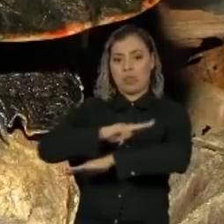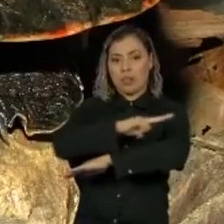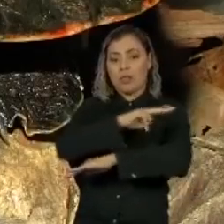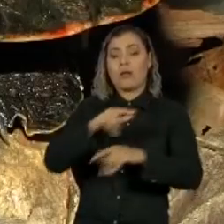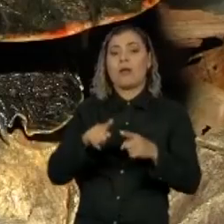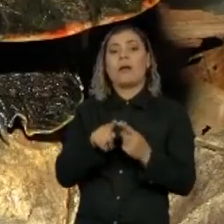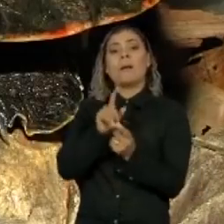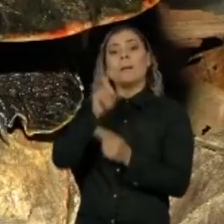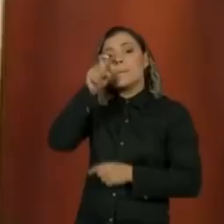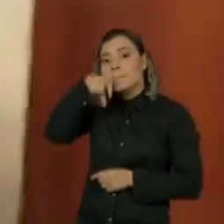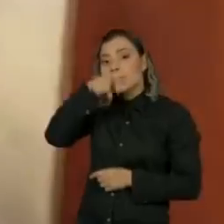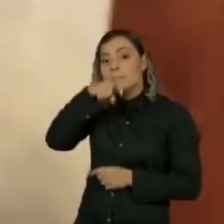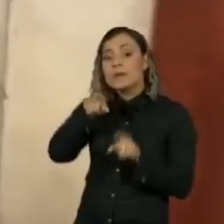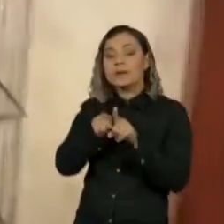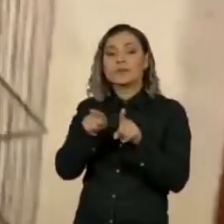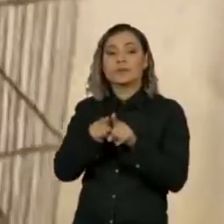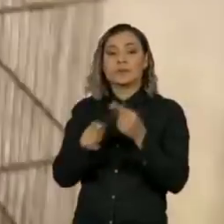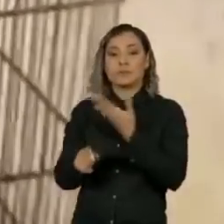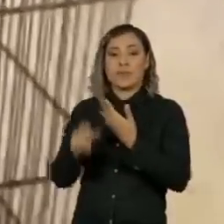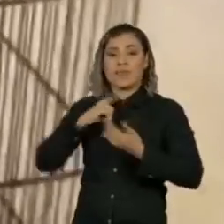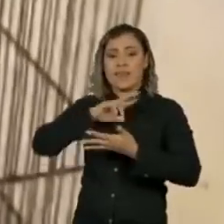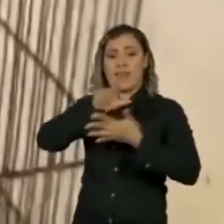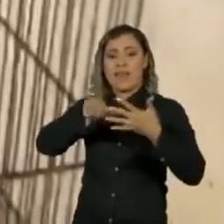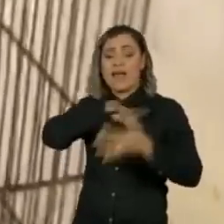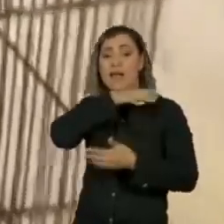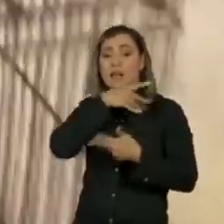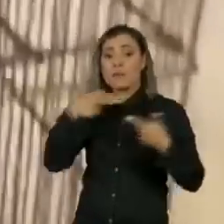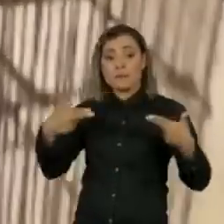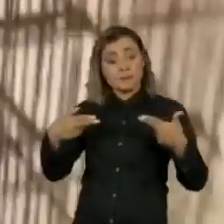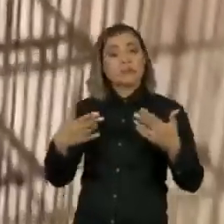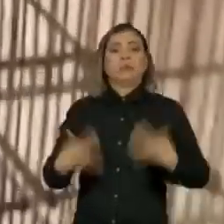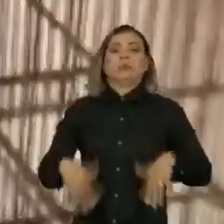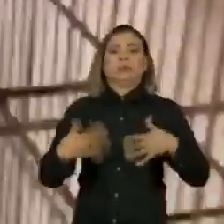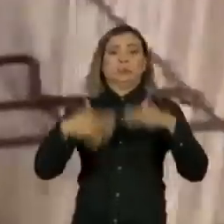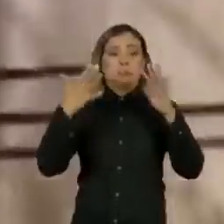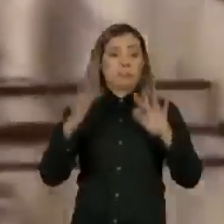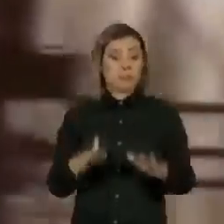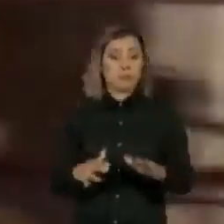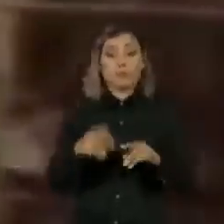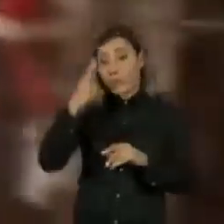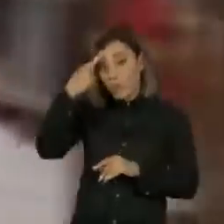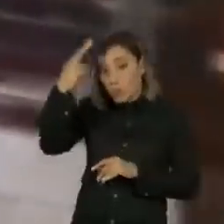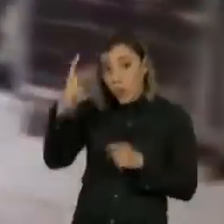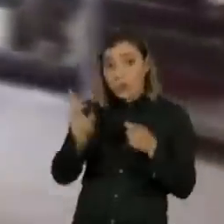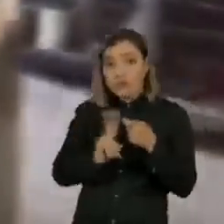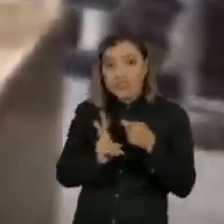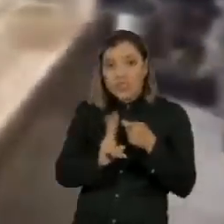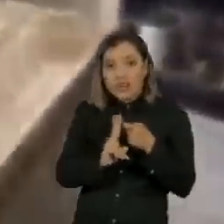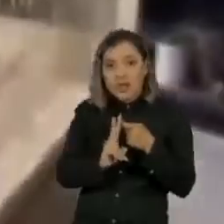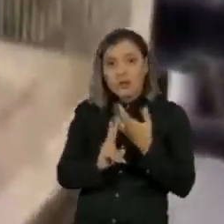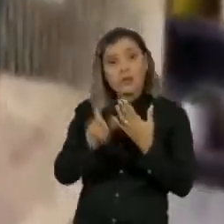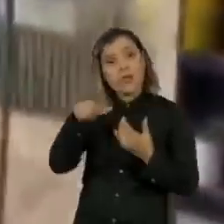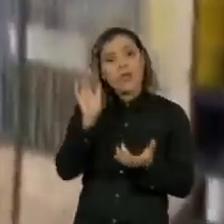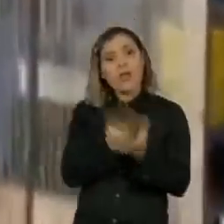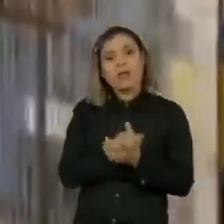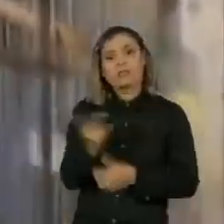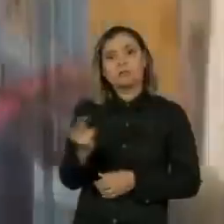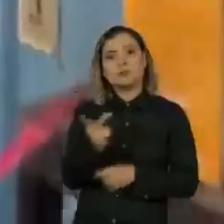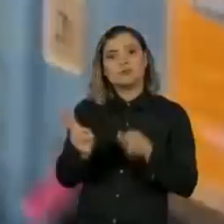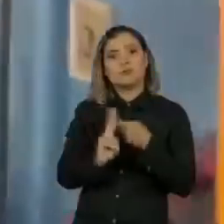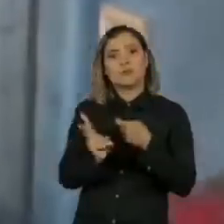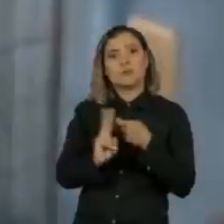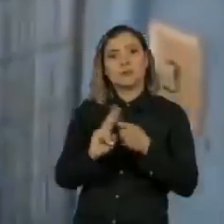papagaios e cágados. Os animais viviam em condições degradantes. Os donos da clínica são um casal de